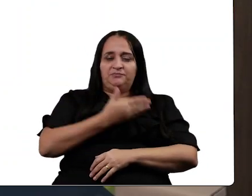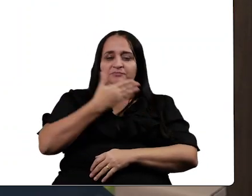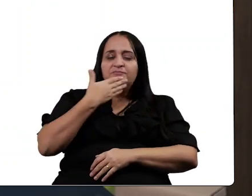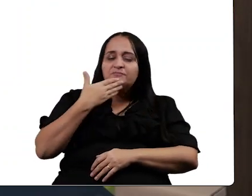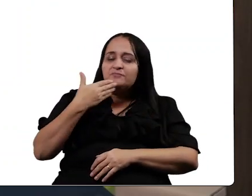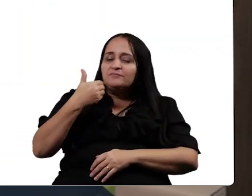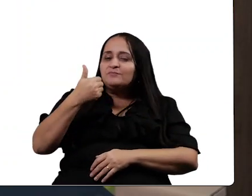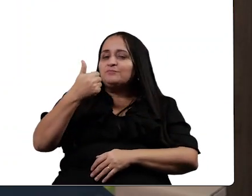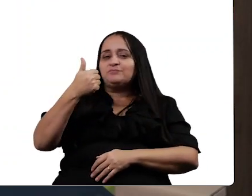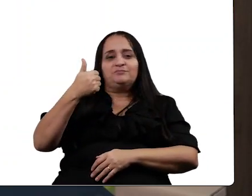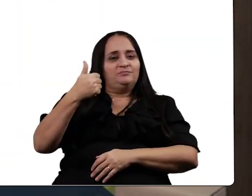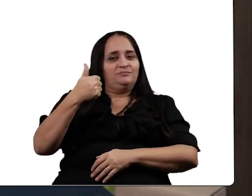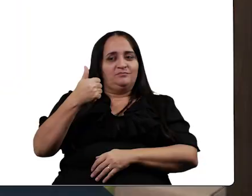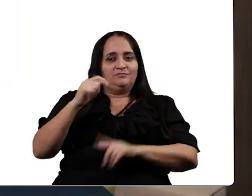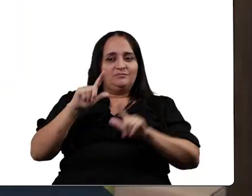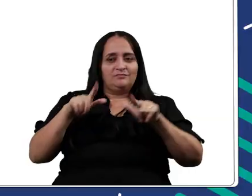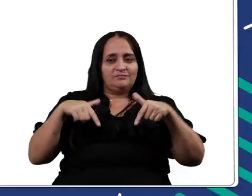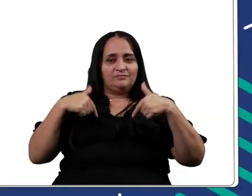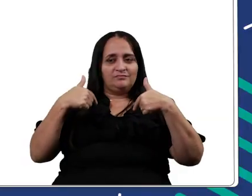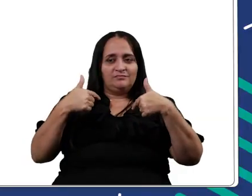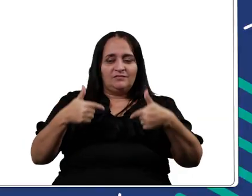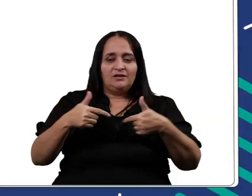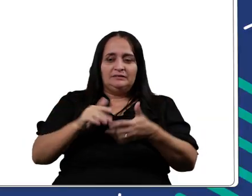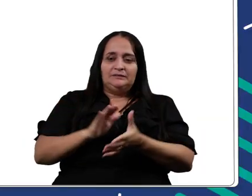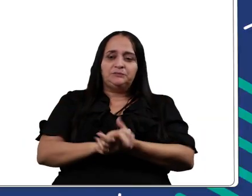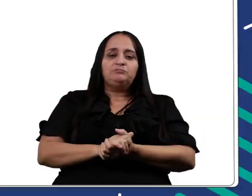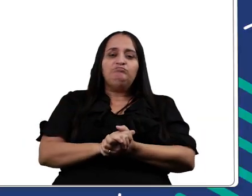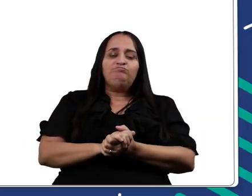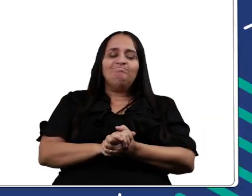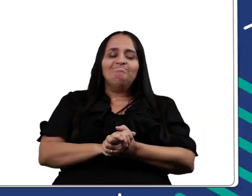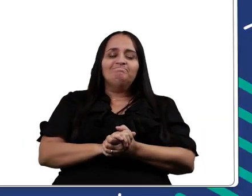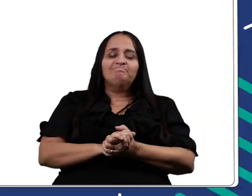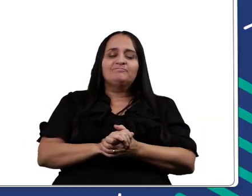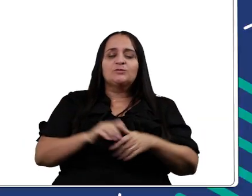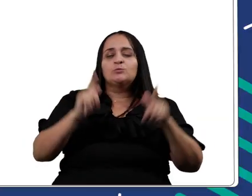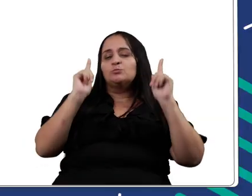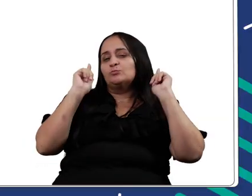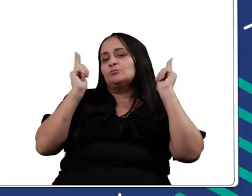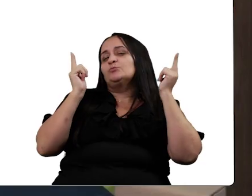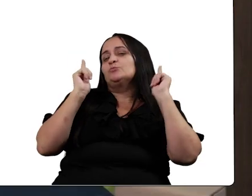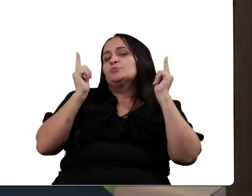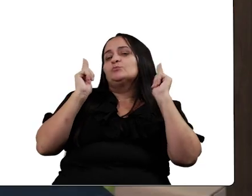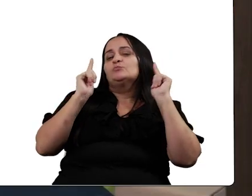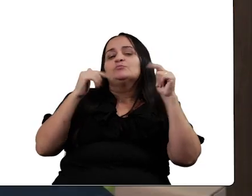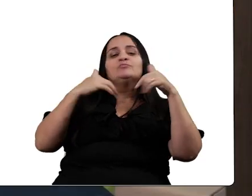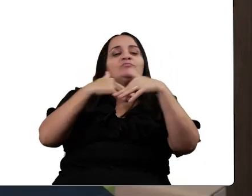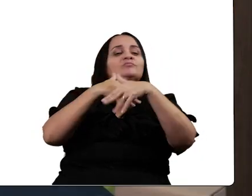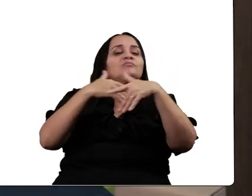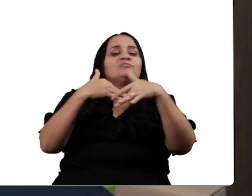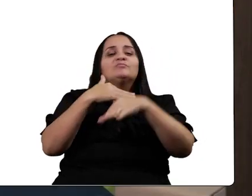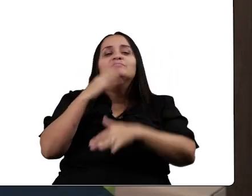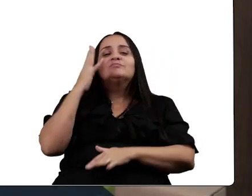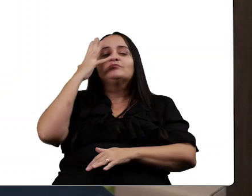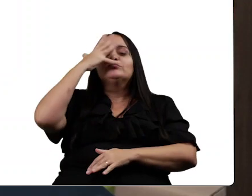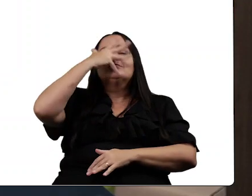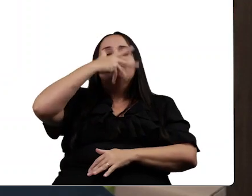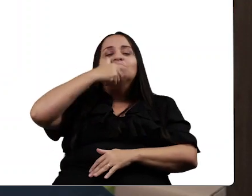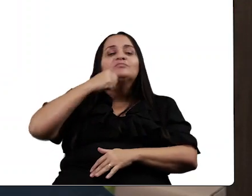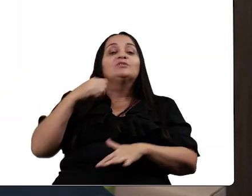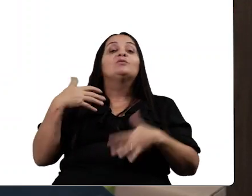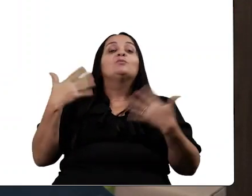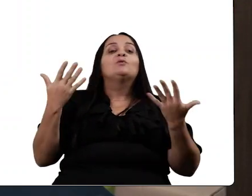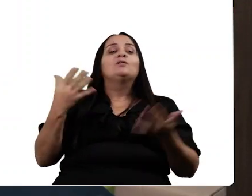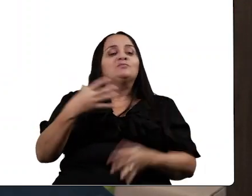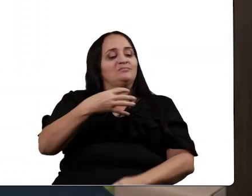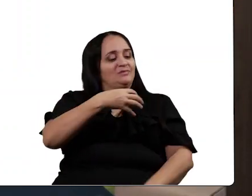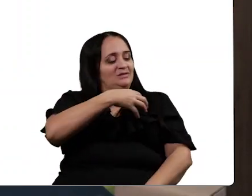melhor nas atitudes. Diversão na cidade. E qual é a cidade? Qual a cidade linda que a gente mora?